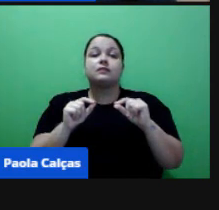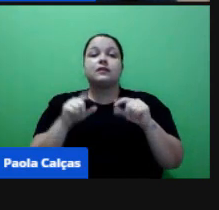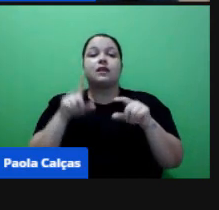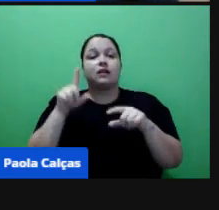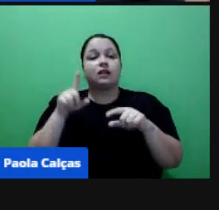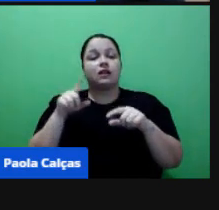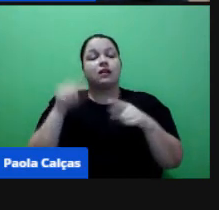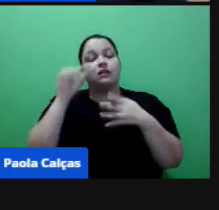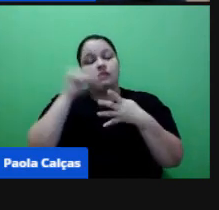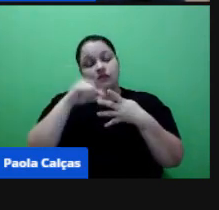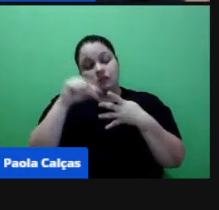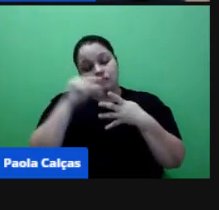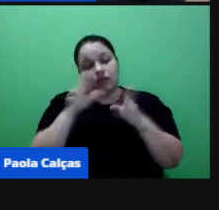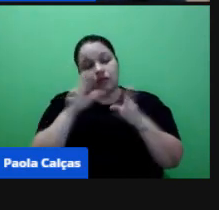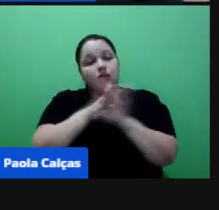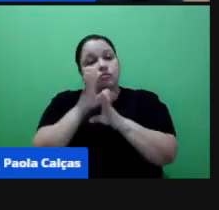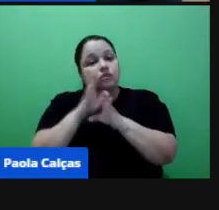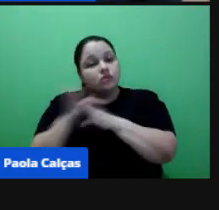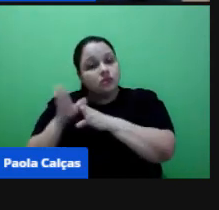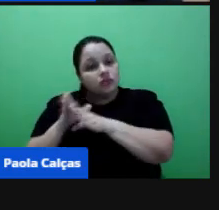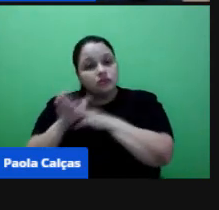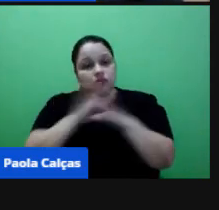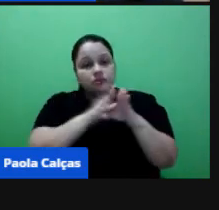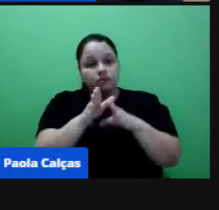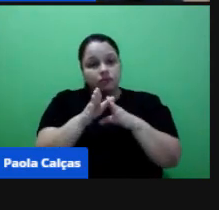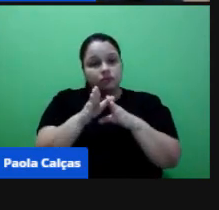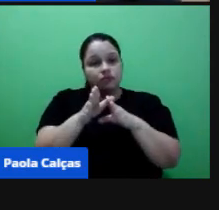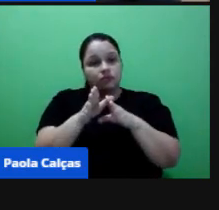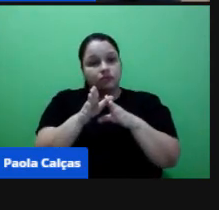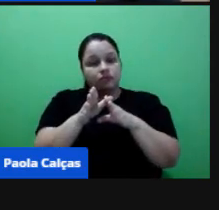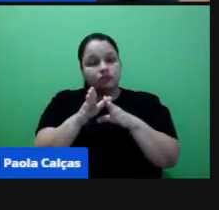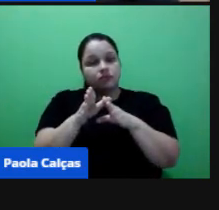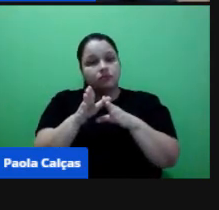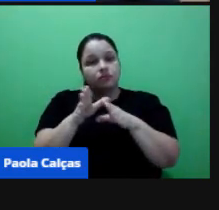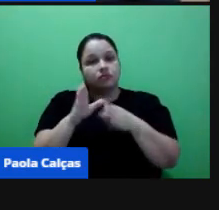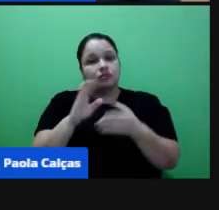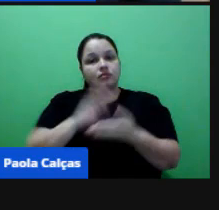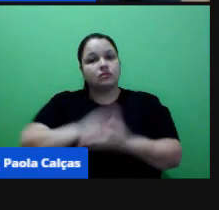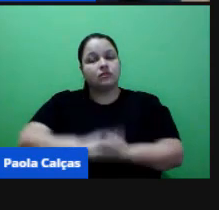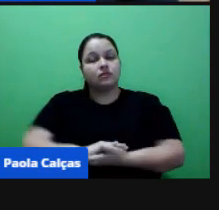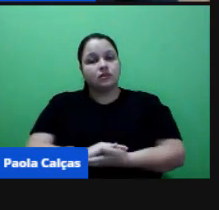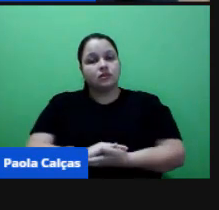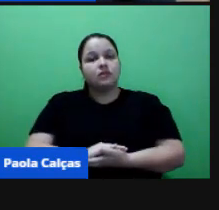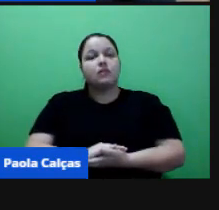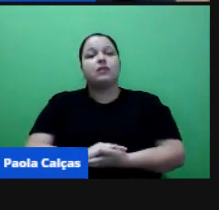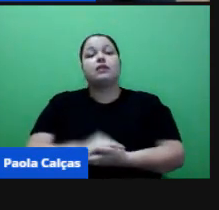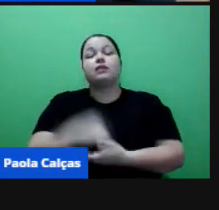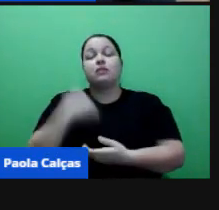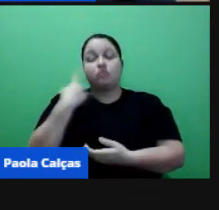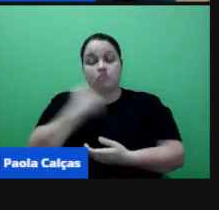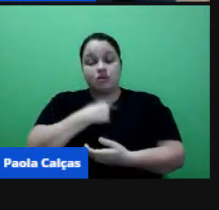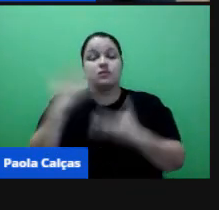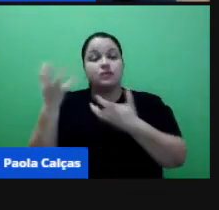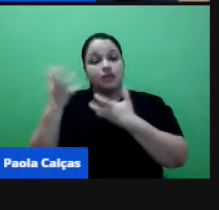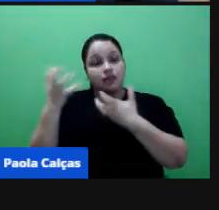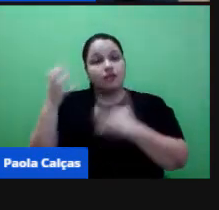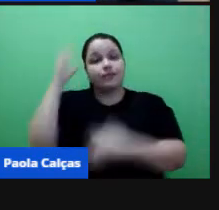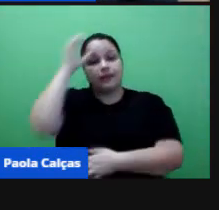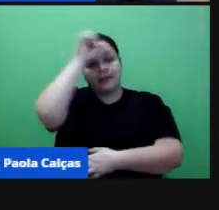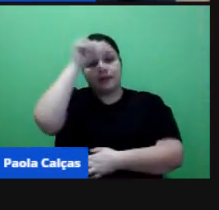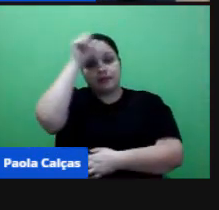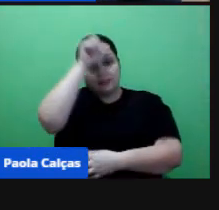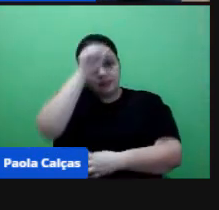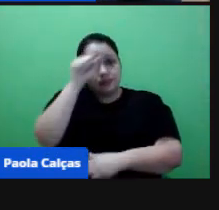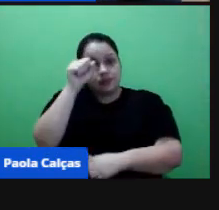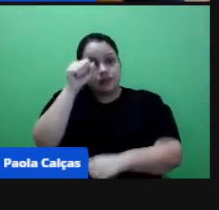essas direções, orientações daquilo, encarando como expectativas de aprendizagem,